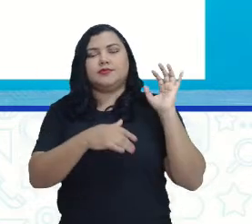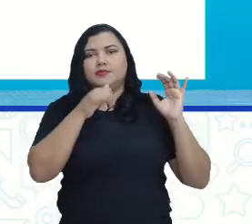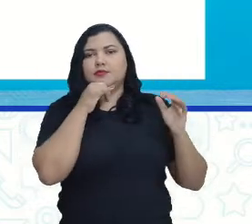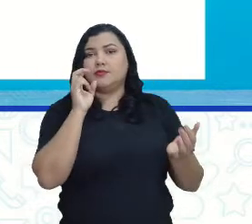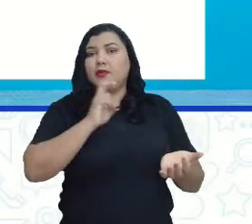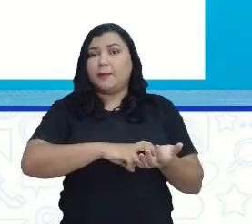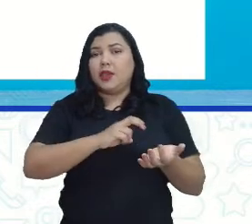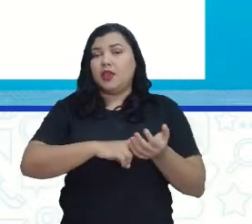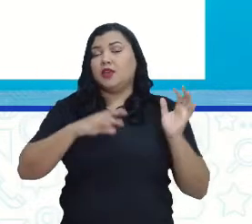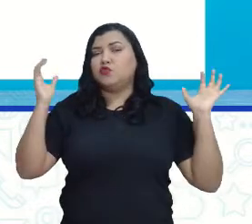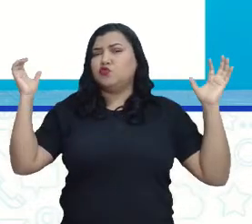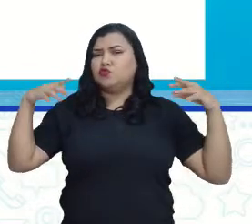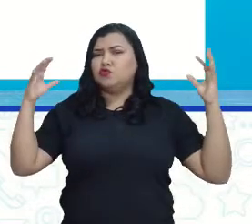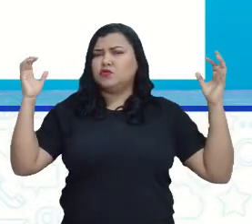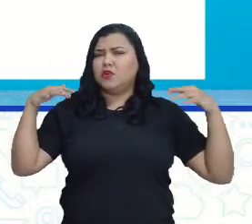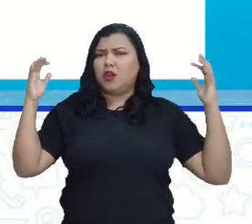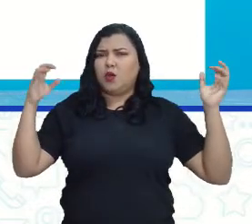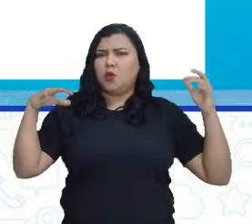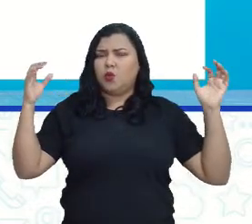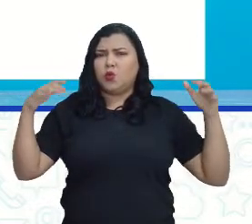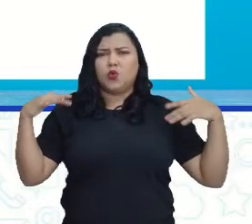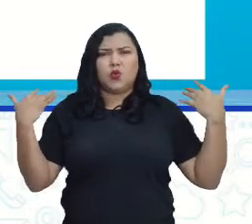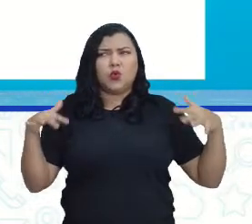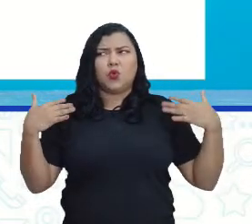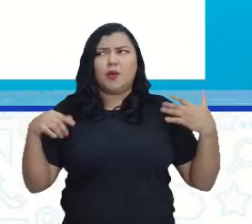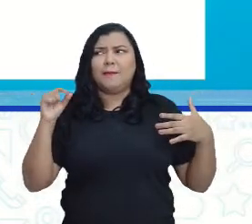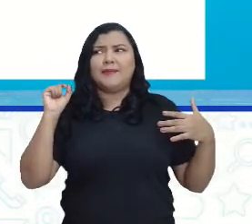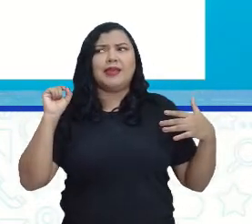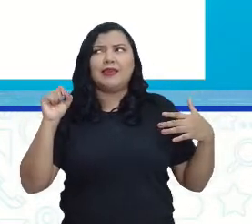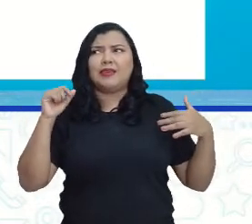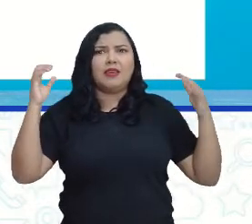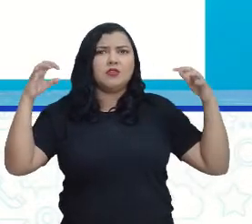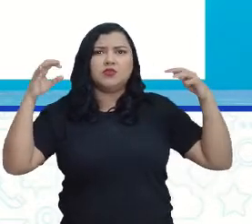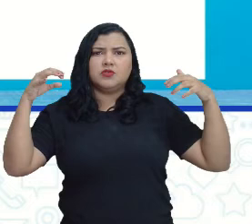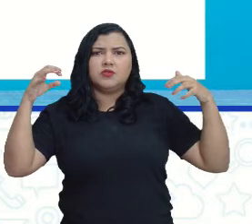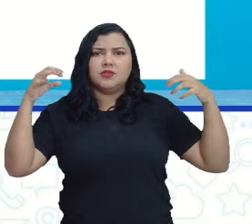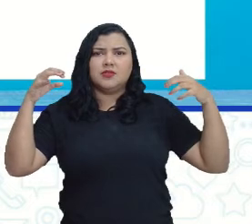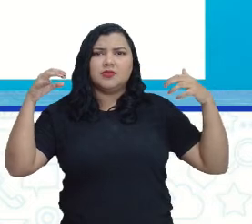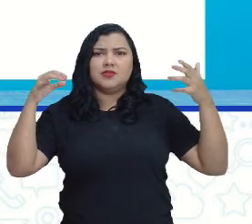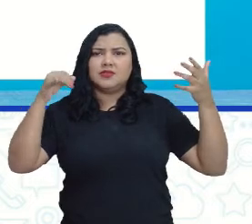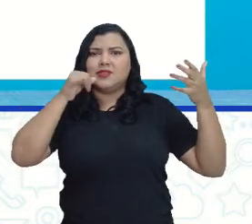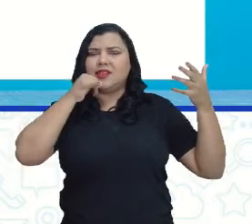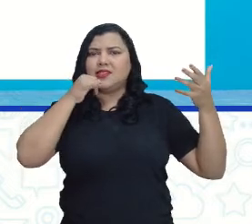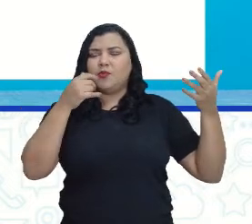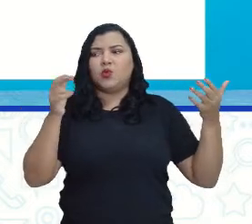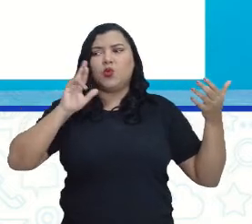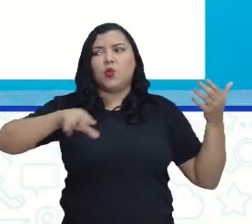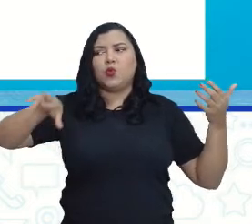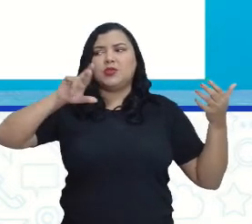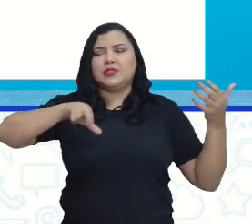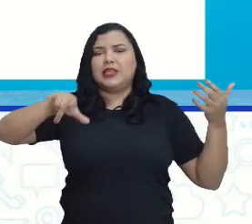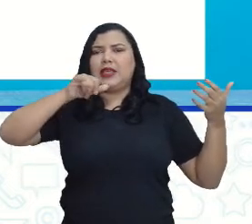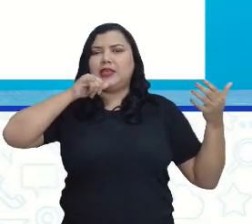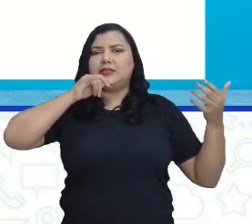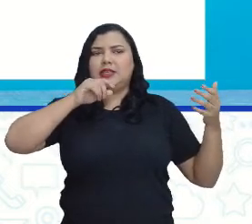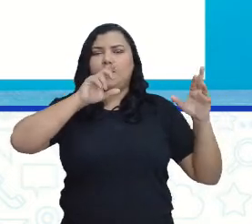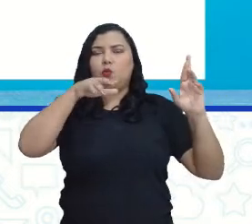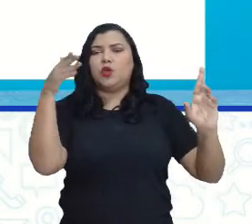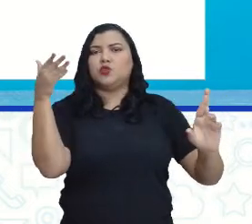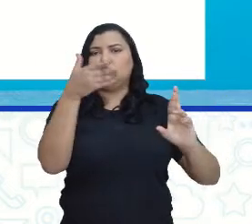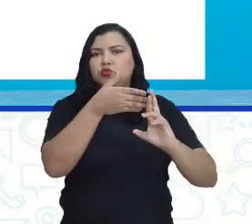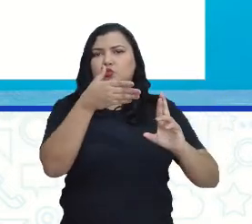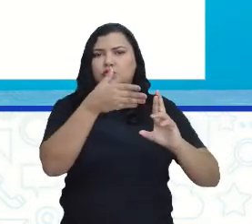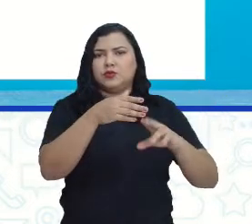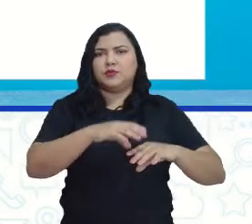manhã choveu muito. Mas quem choveu? Você não tem um sujeito. O verbo ele